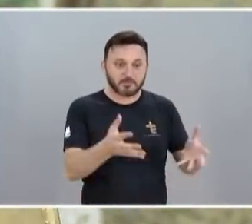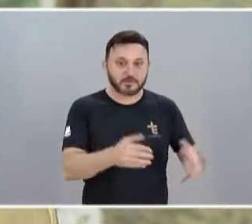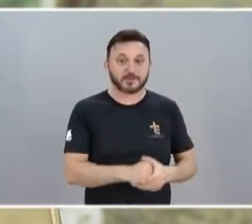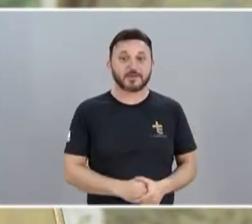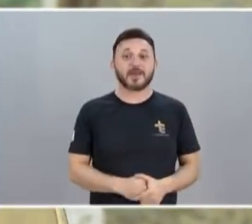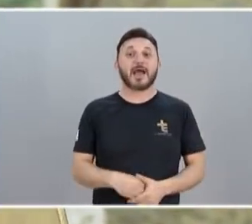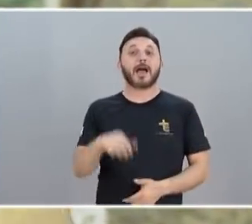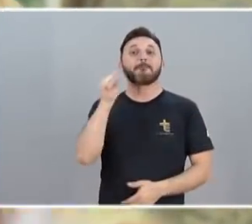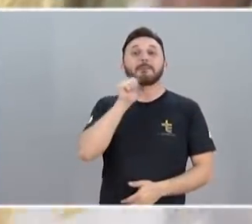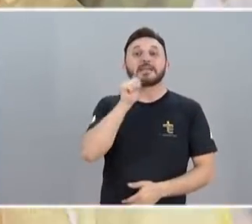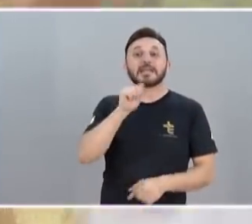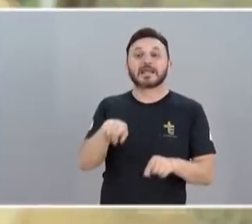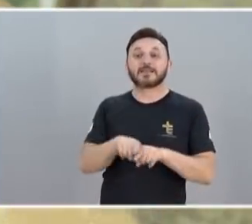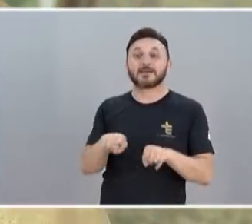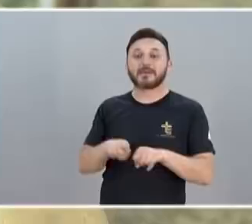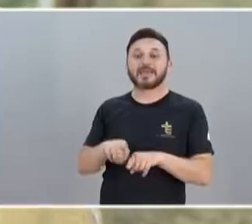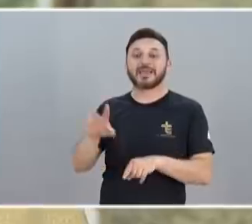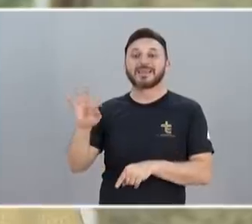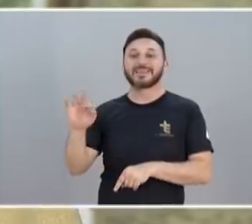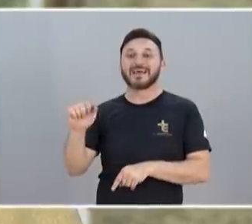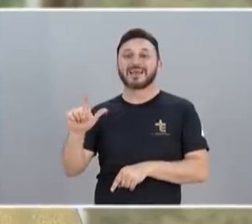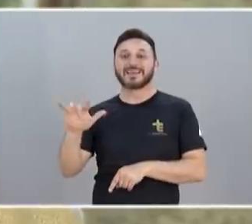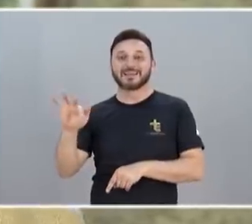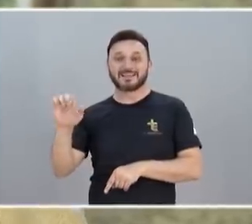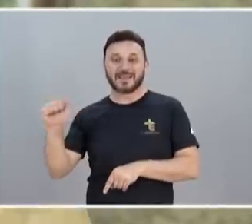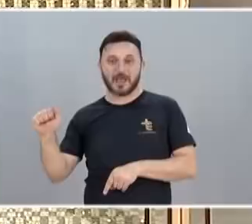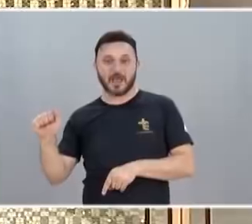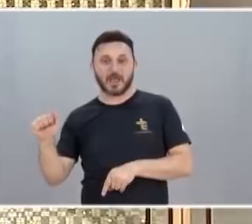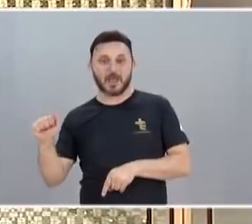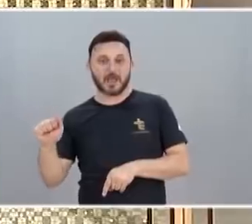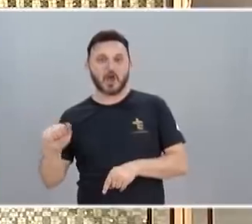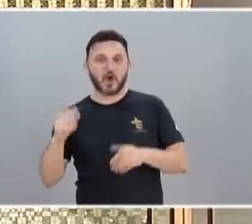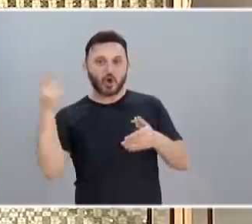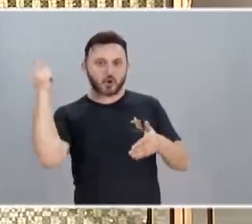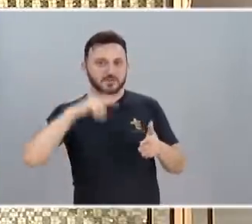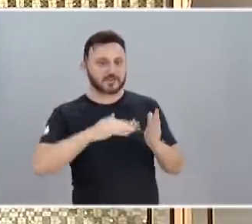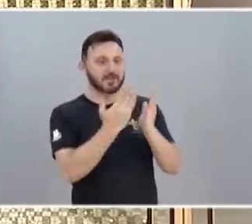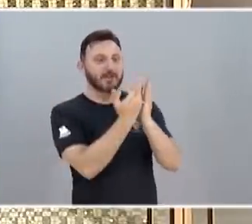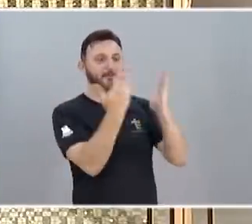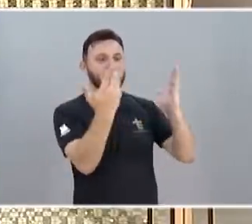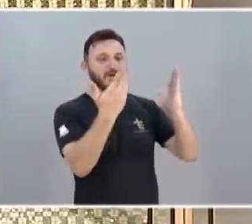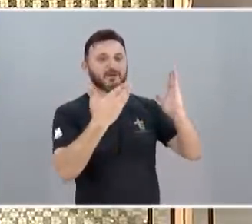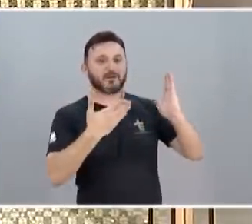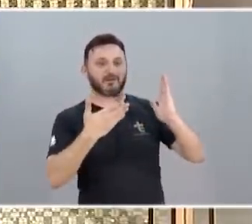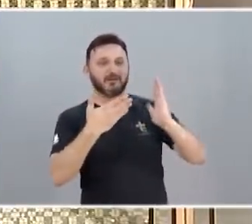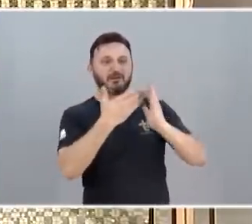cum, passava na parede? Sim ou não? Não.